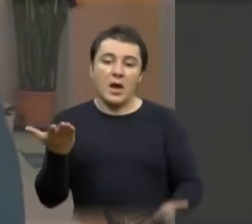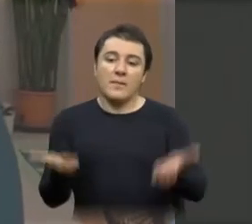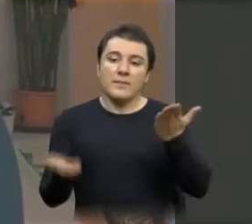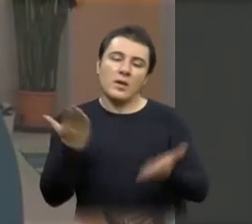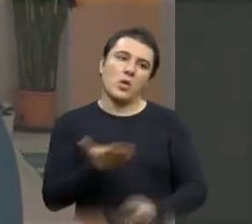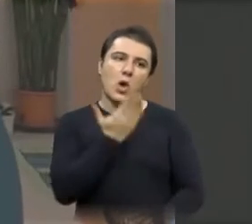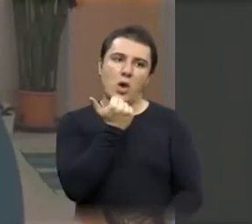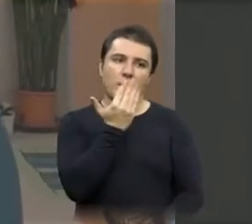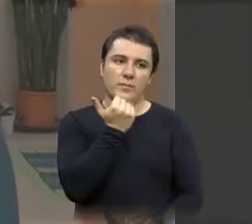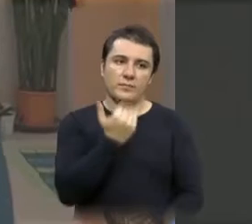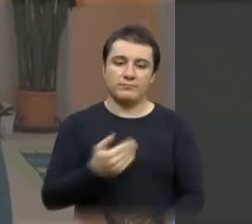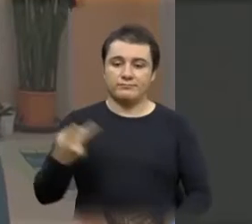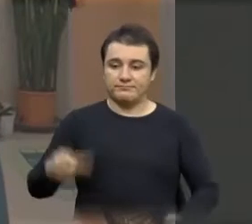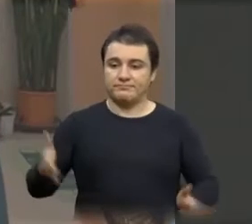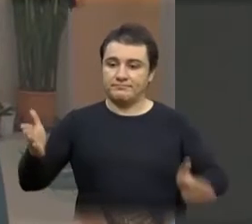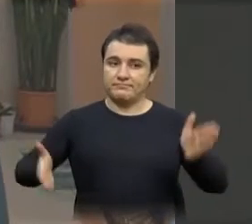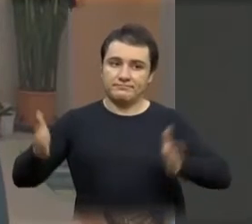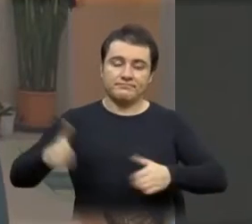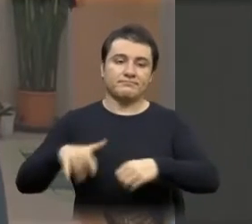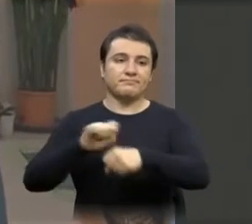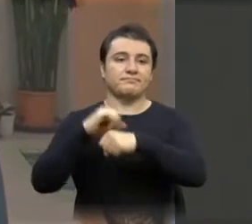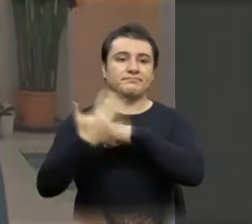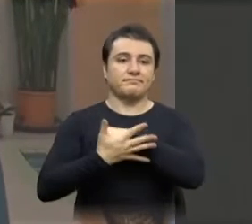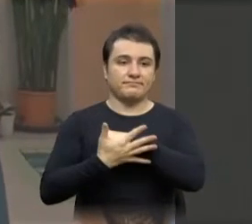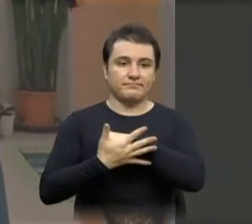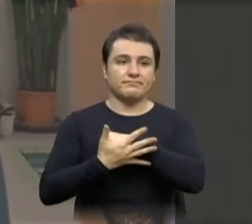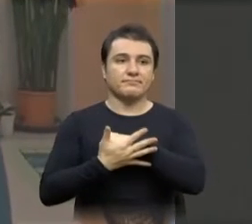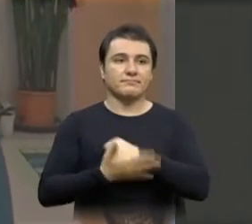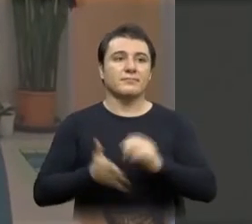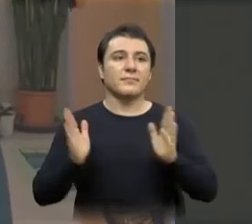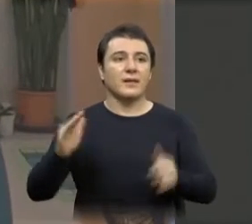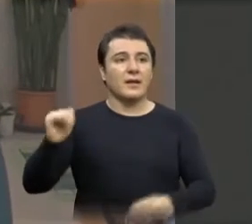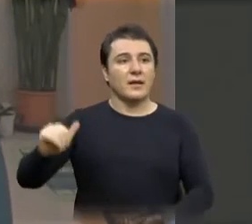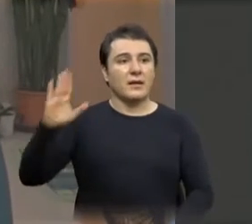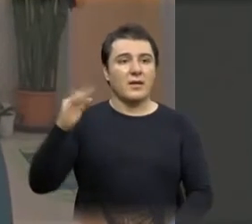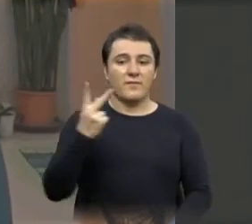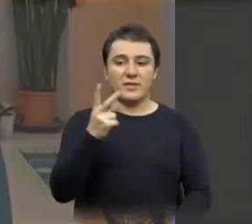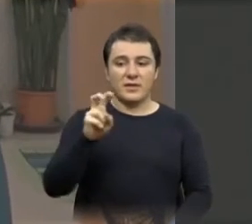toneladas de alimento neste período de pandemia. Foram mais de